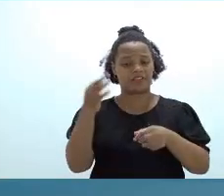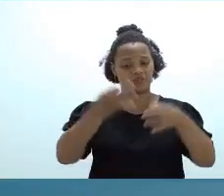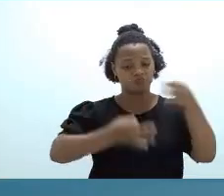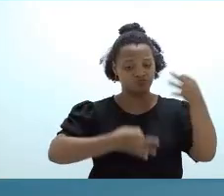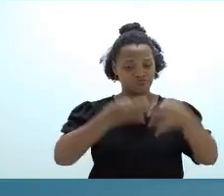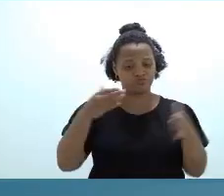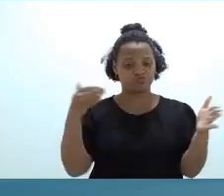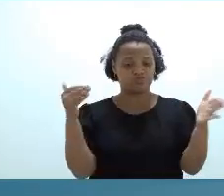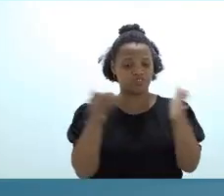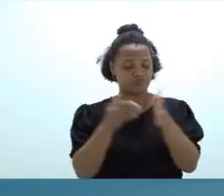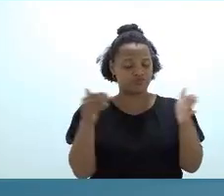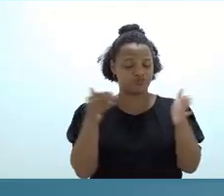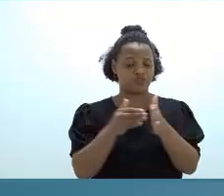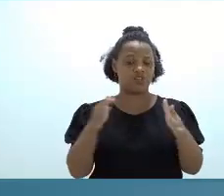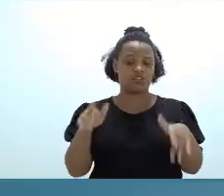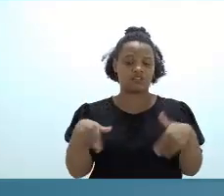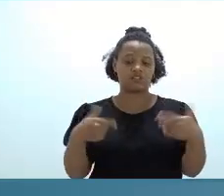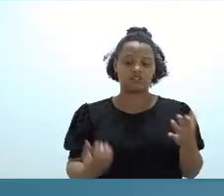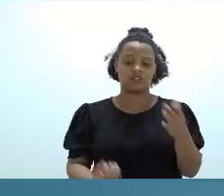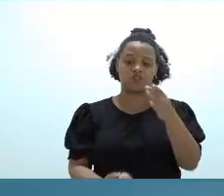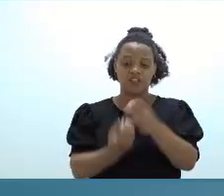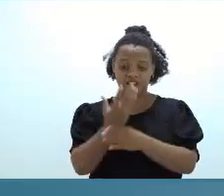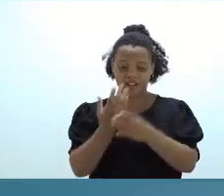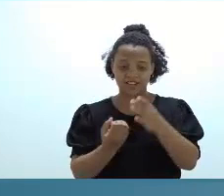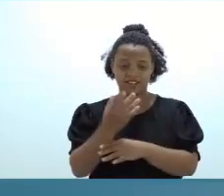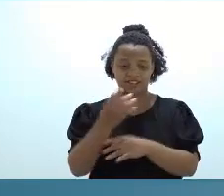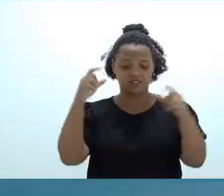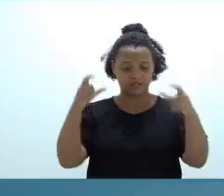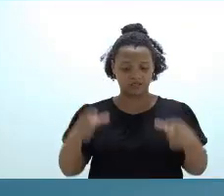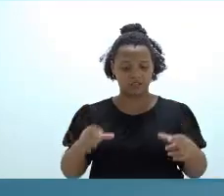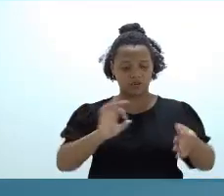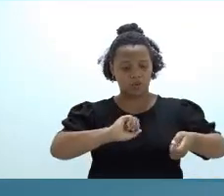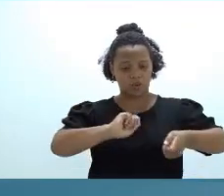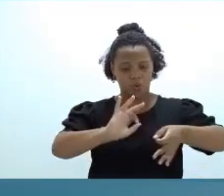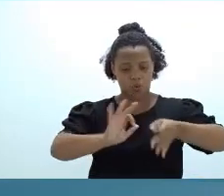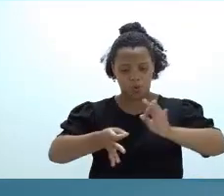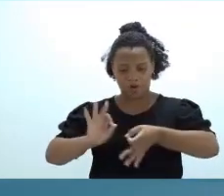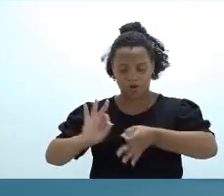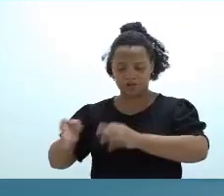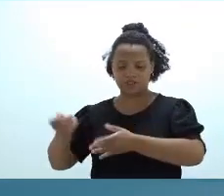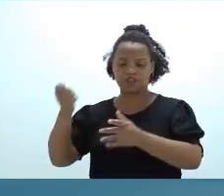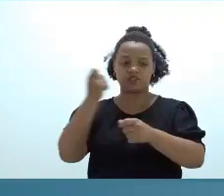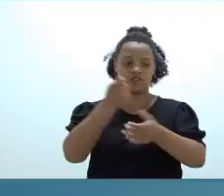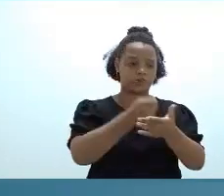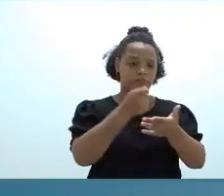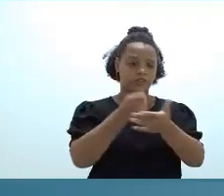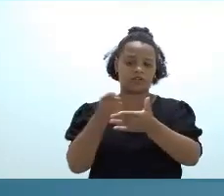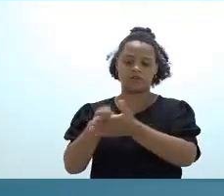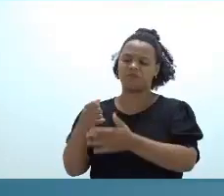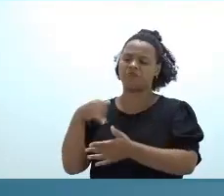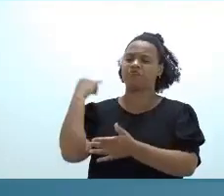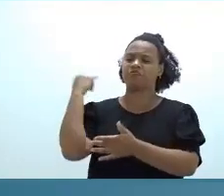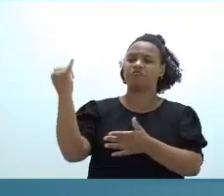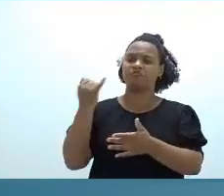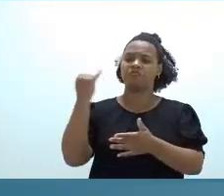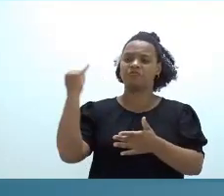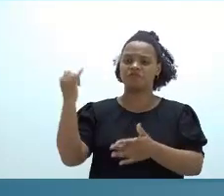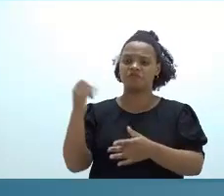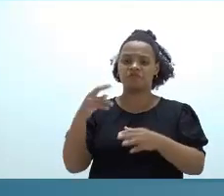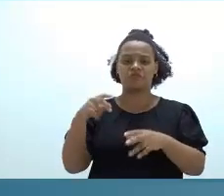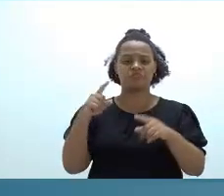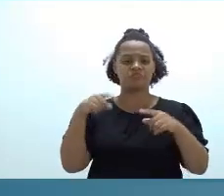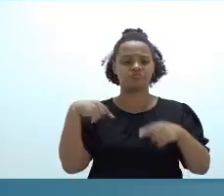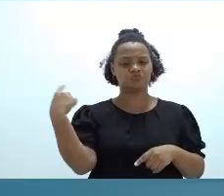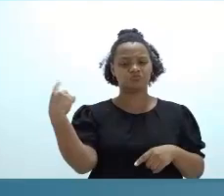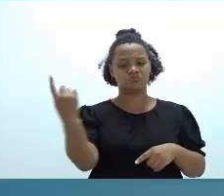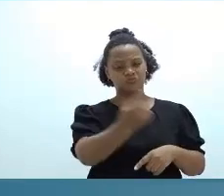a criação aqui da central de RPV foi muito importante. Eu quero que ela seja implementada o mais breve possível, não sou